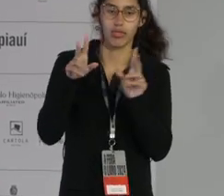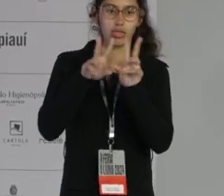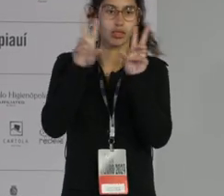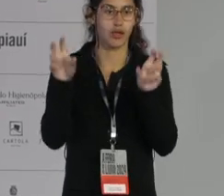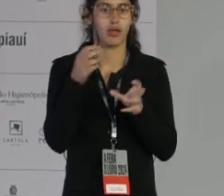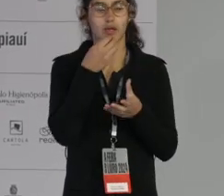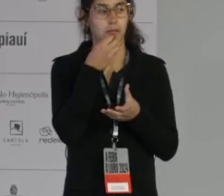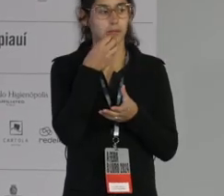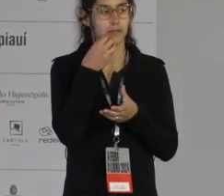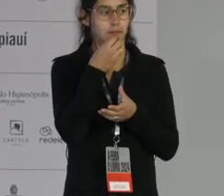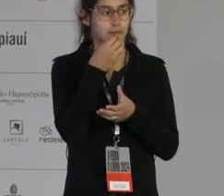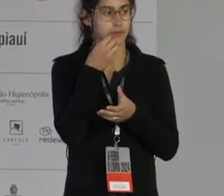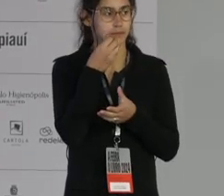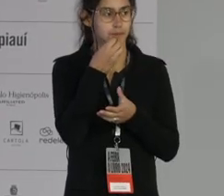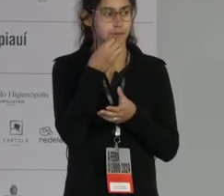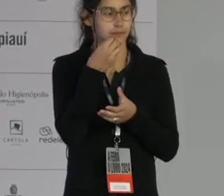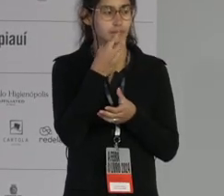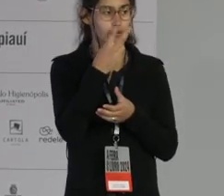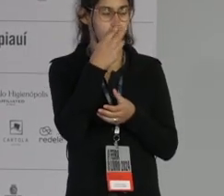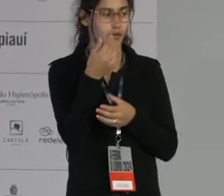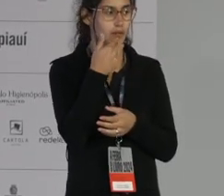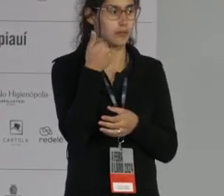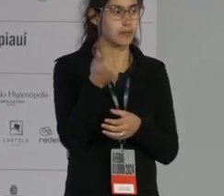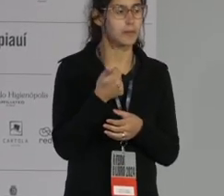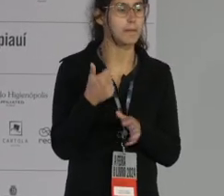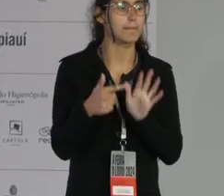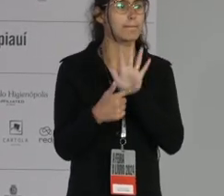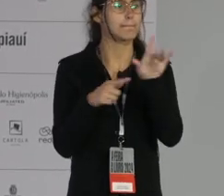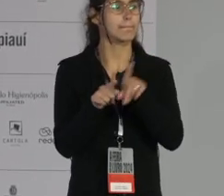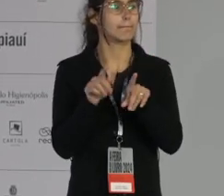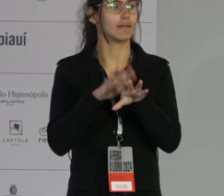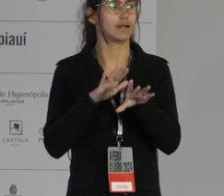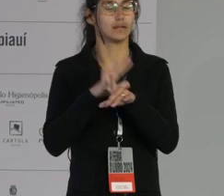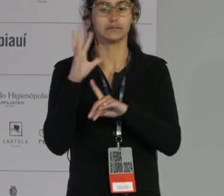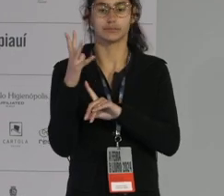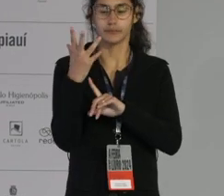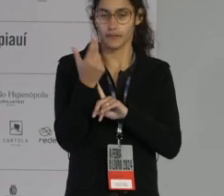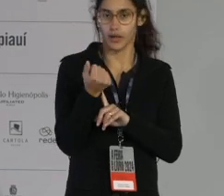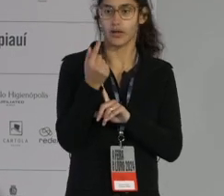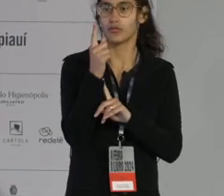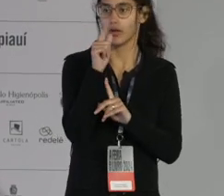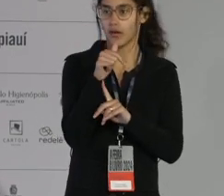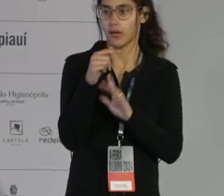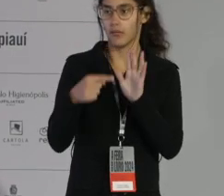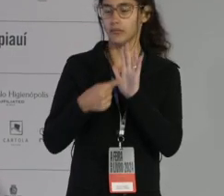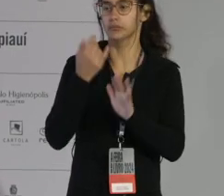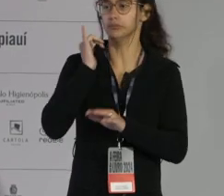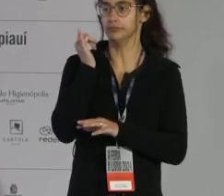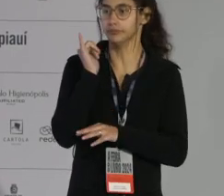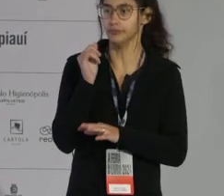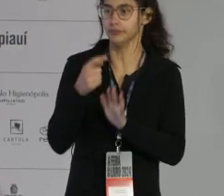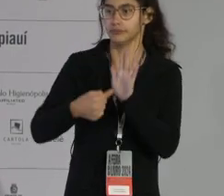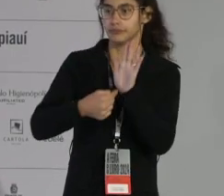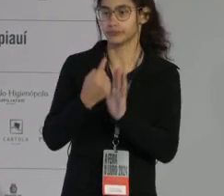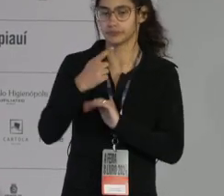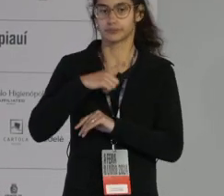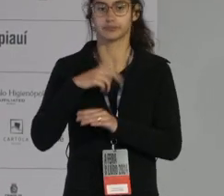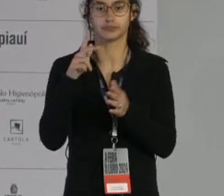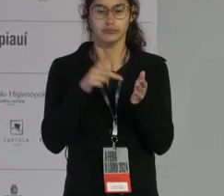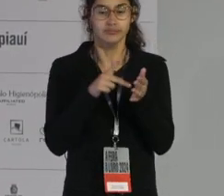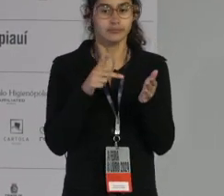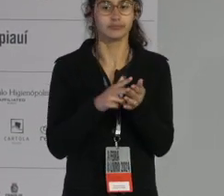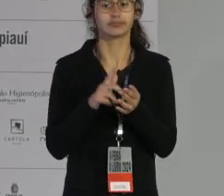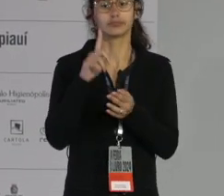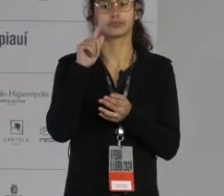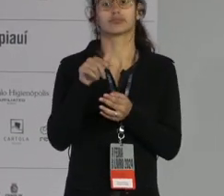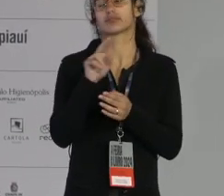E resolvi... Tantra e Arte de Cortar Cebolas é o título de um dos contos. E na verdade, é um